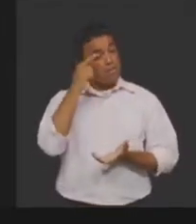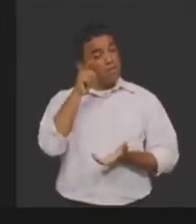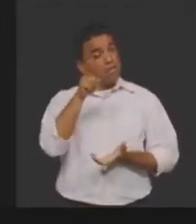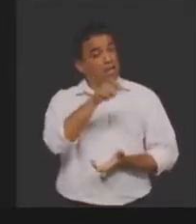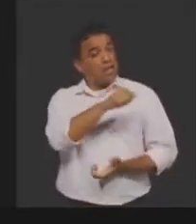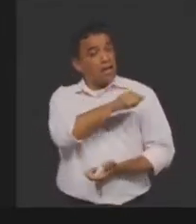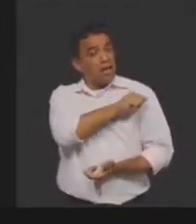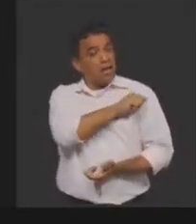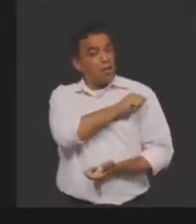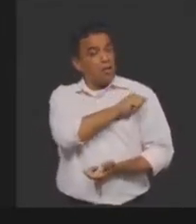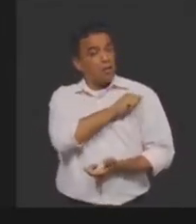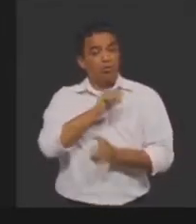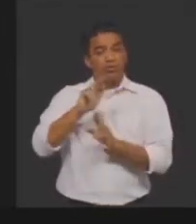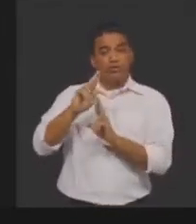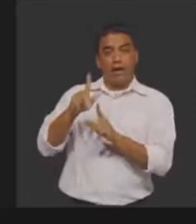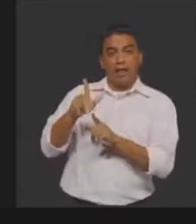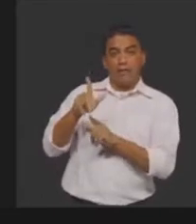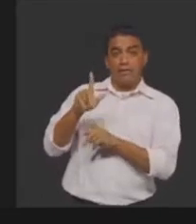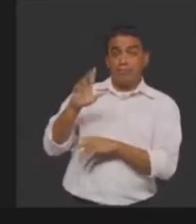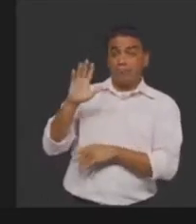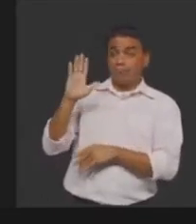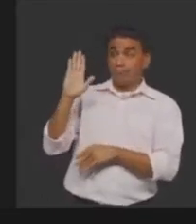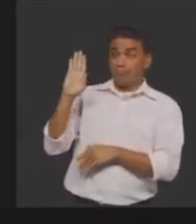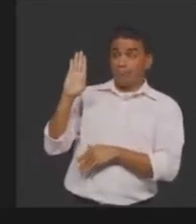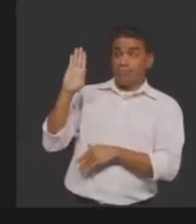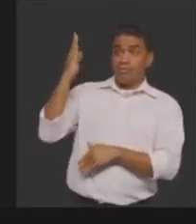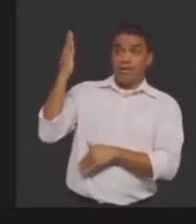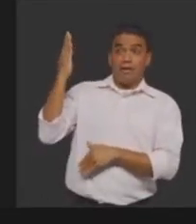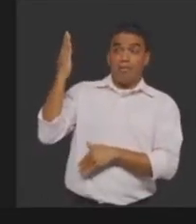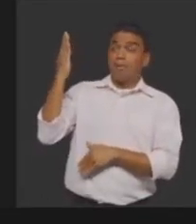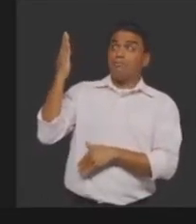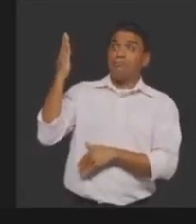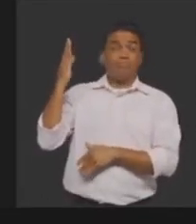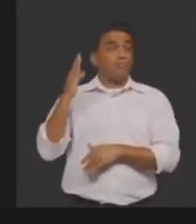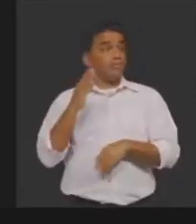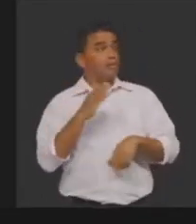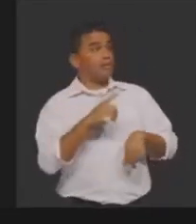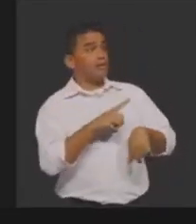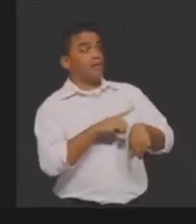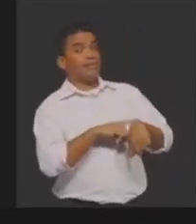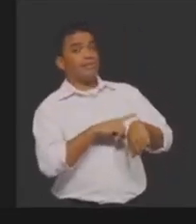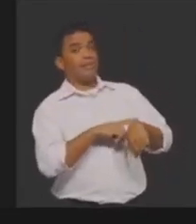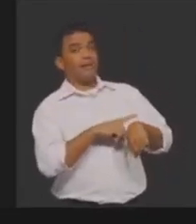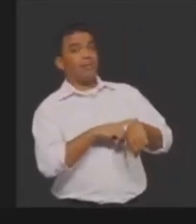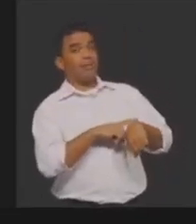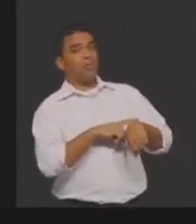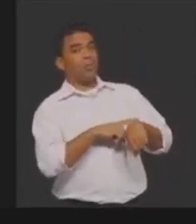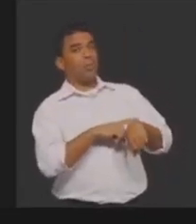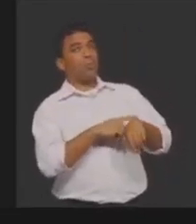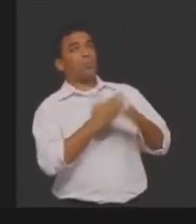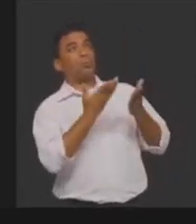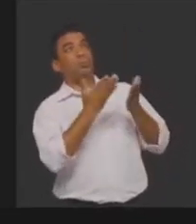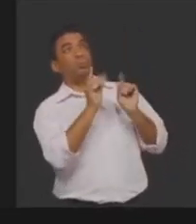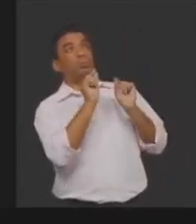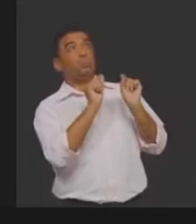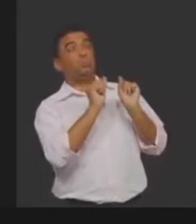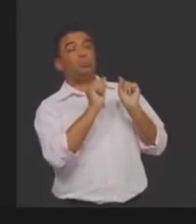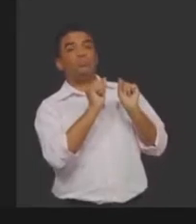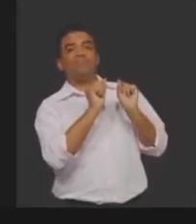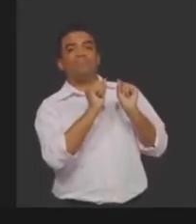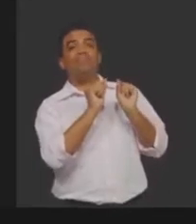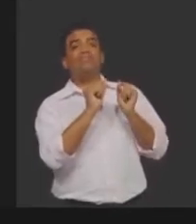compreendesse a diferença entre clima e tempo. E que você possa entender também quais